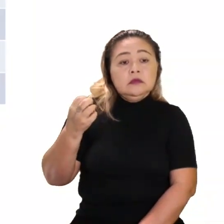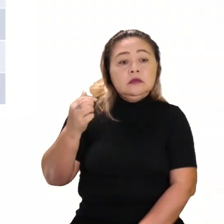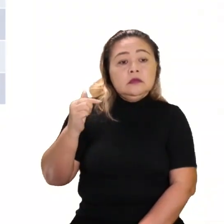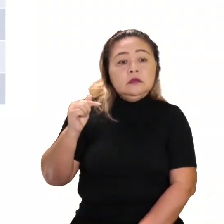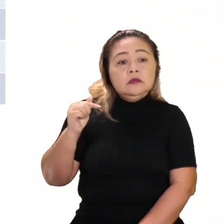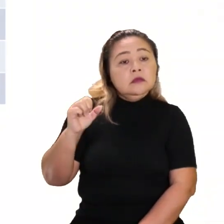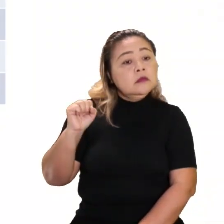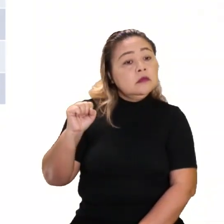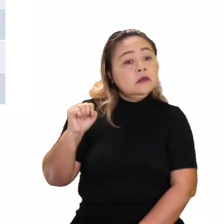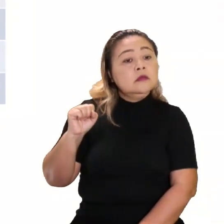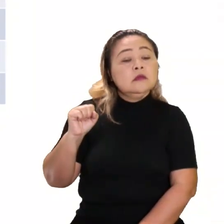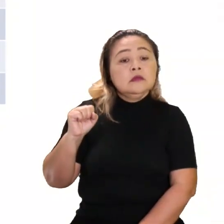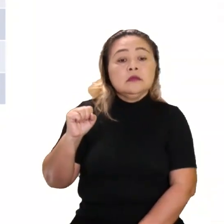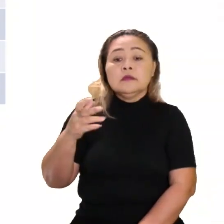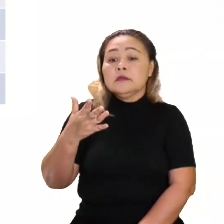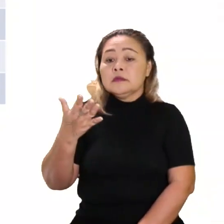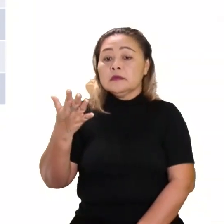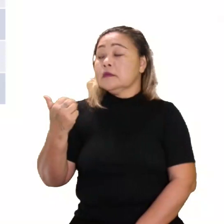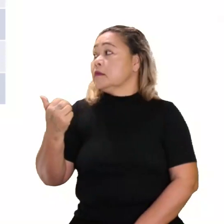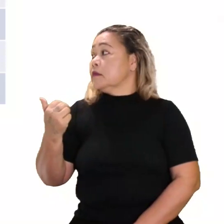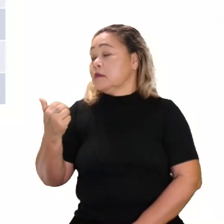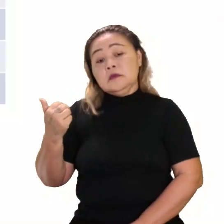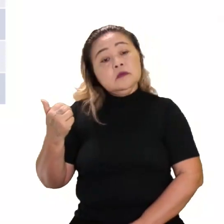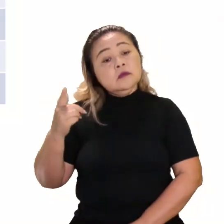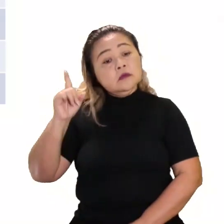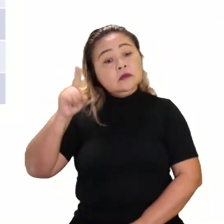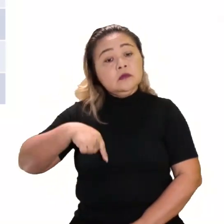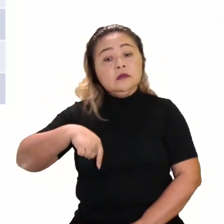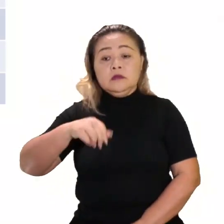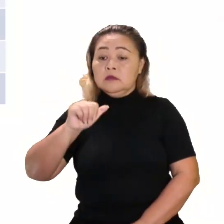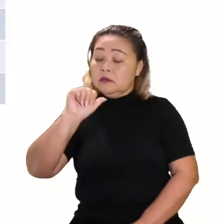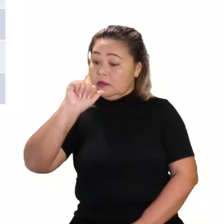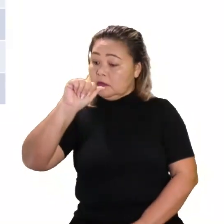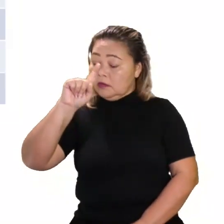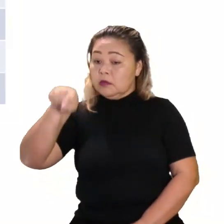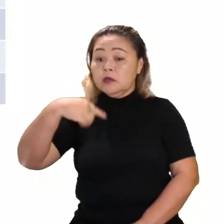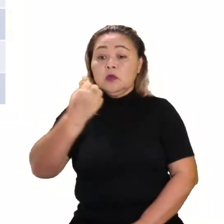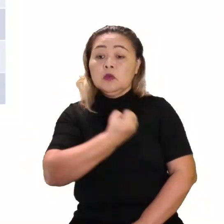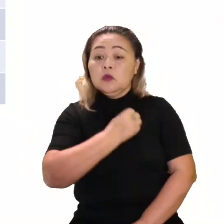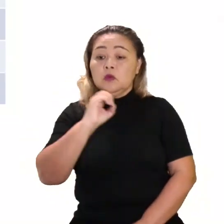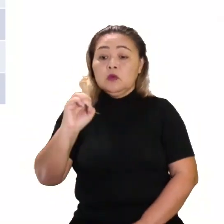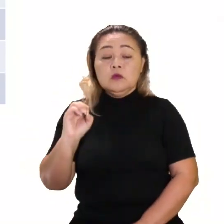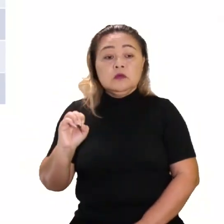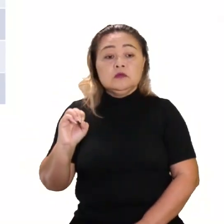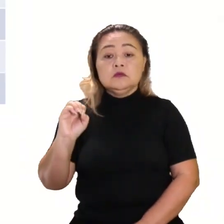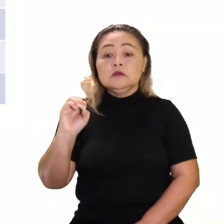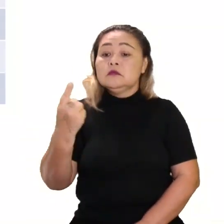5, 6, 7, 8. Vamos lá então. Aqui o nosso A0 é o 1, né? Tinha uma pessoa.